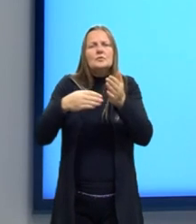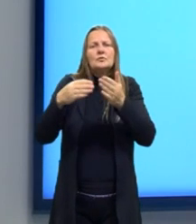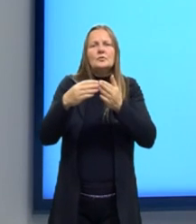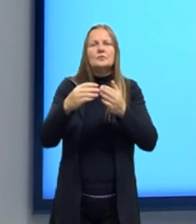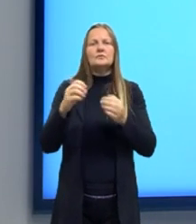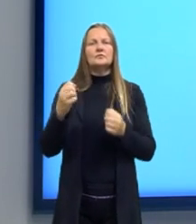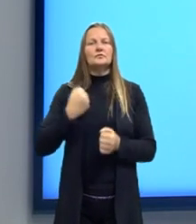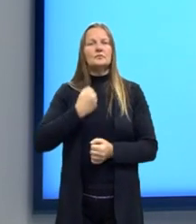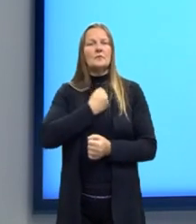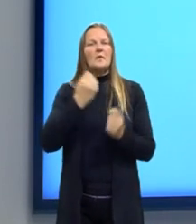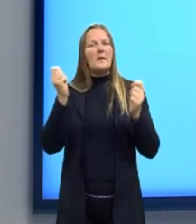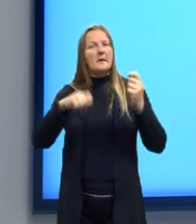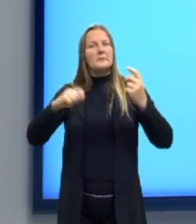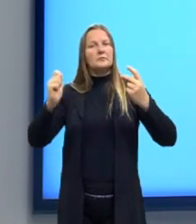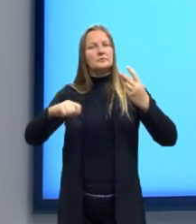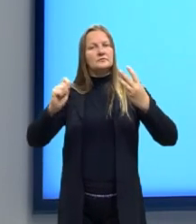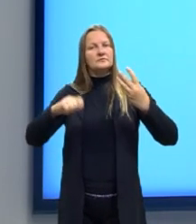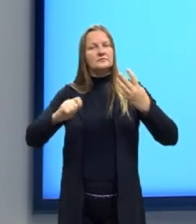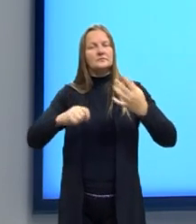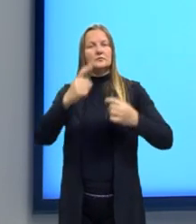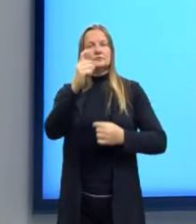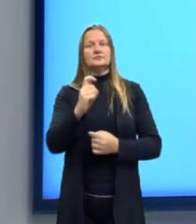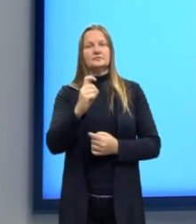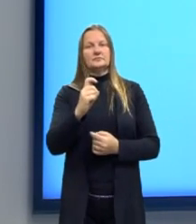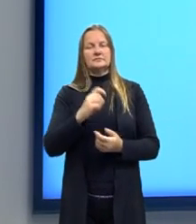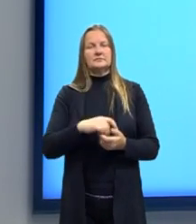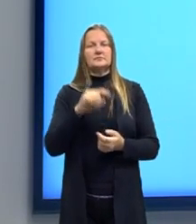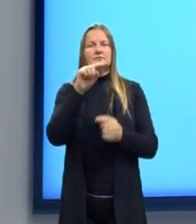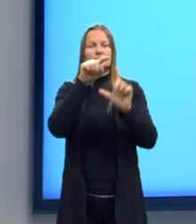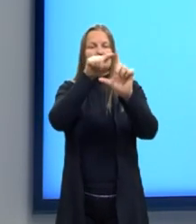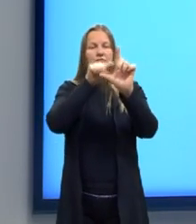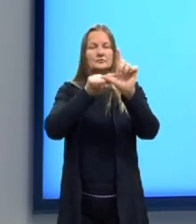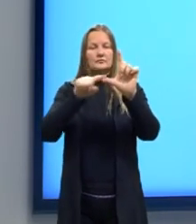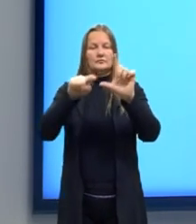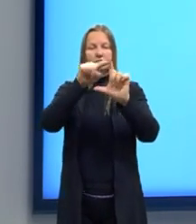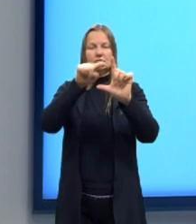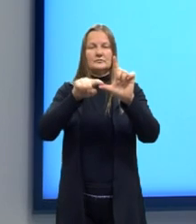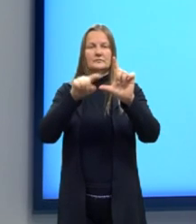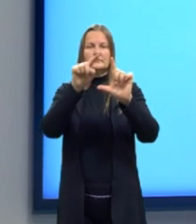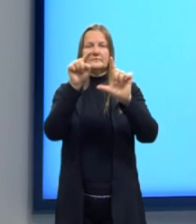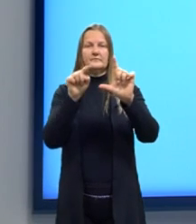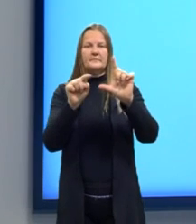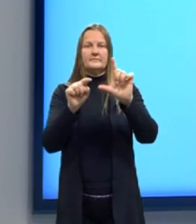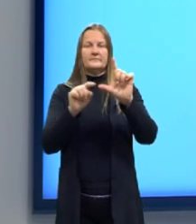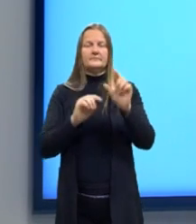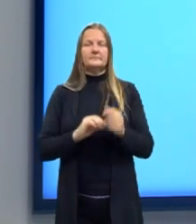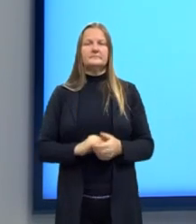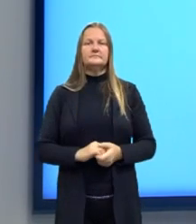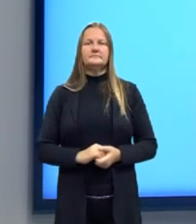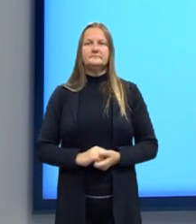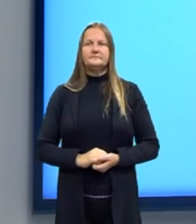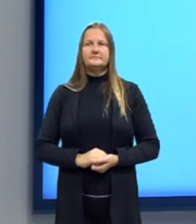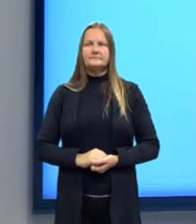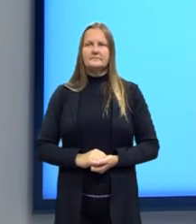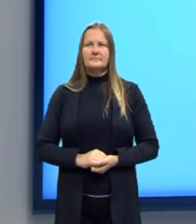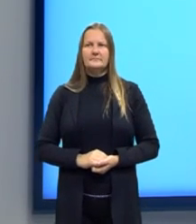os valores possíveis para x o nosso ângulo que está ali em determinado